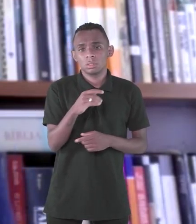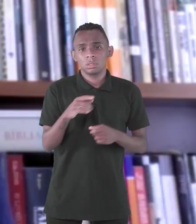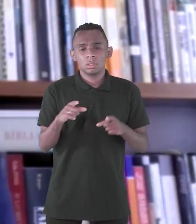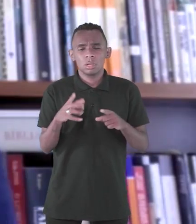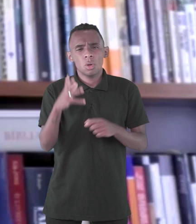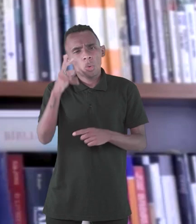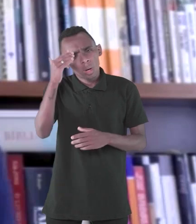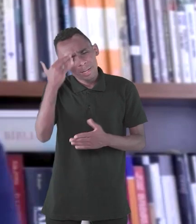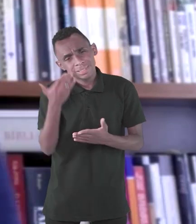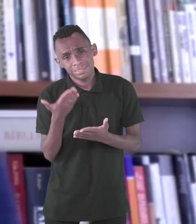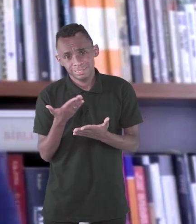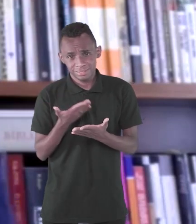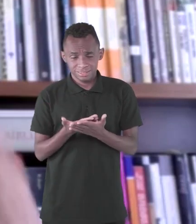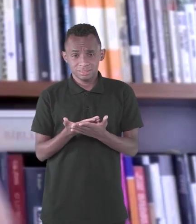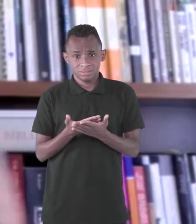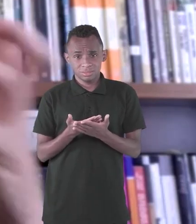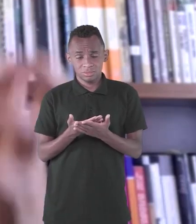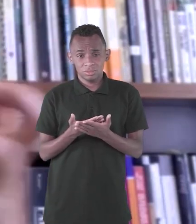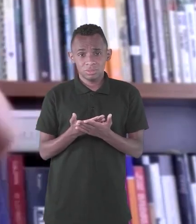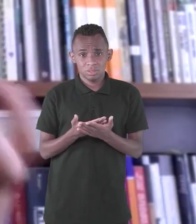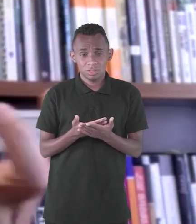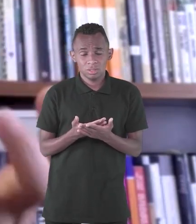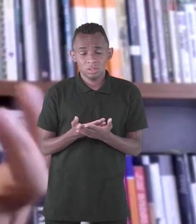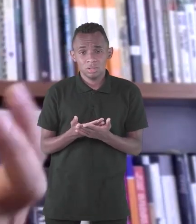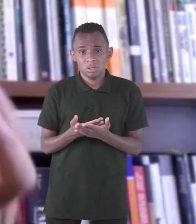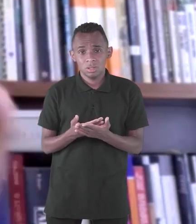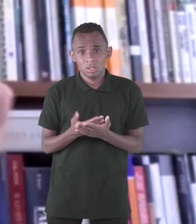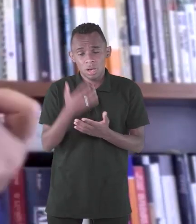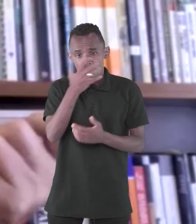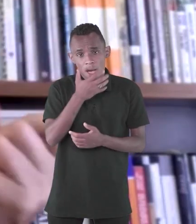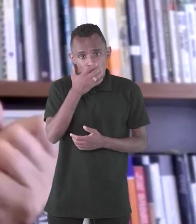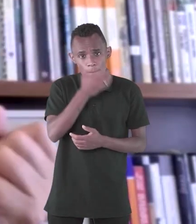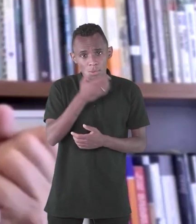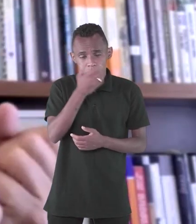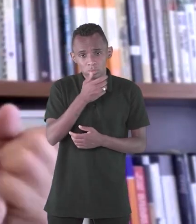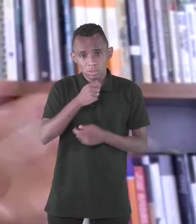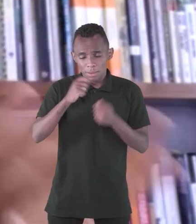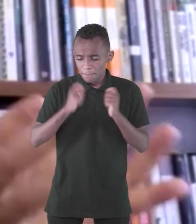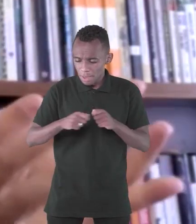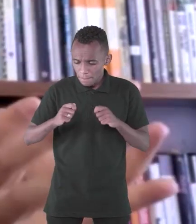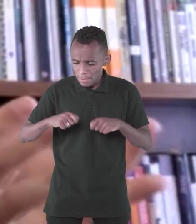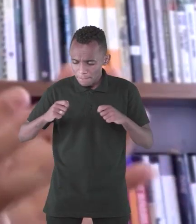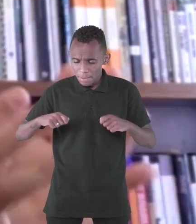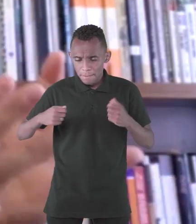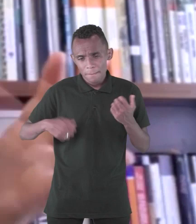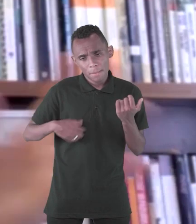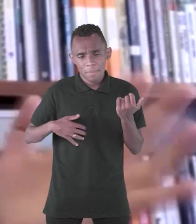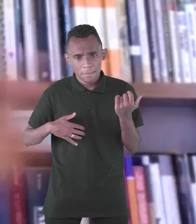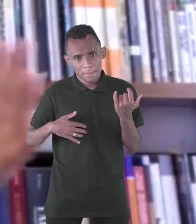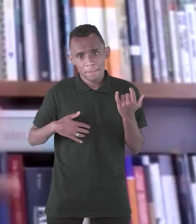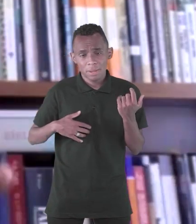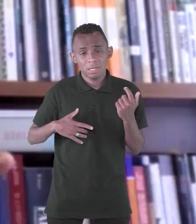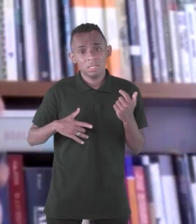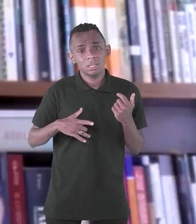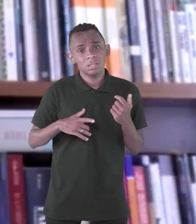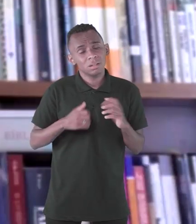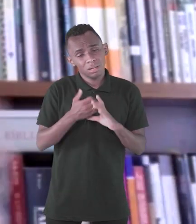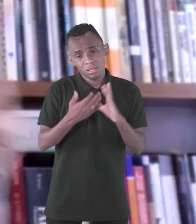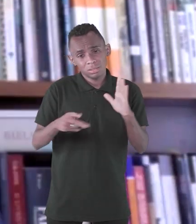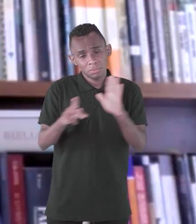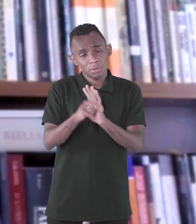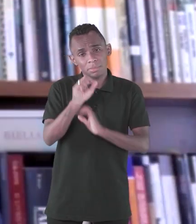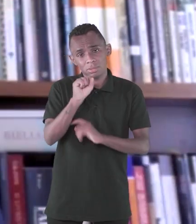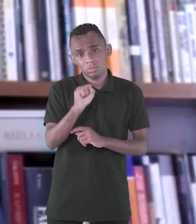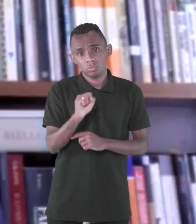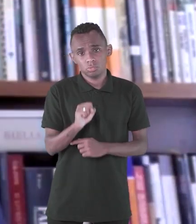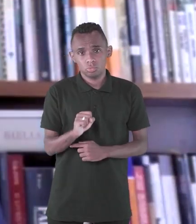E acho que a música instrumental ela tem um acento próprio ali no Sul. Mas a canção, ainda